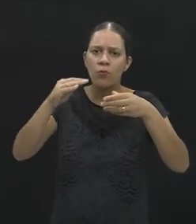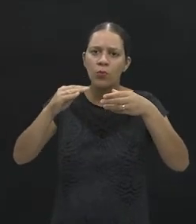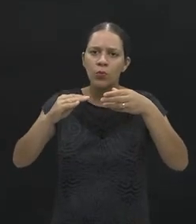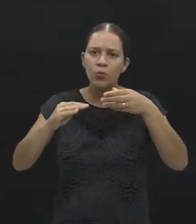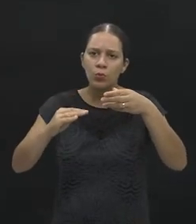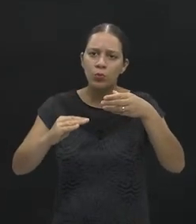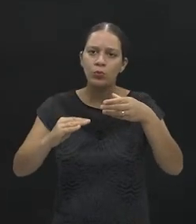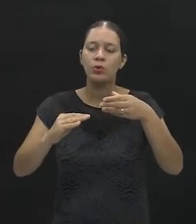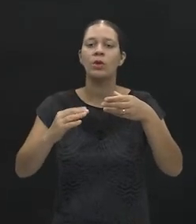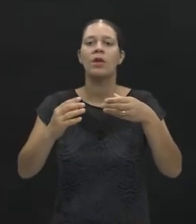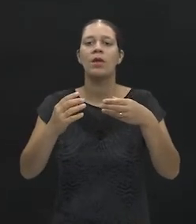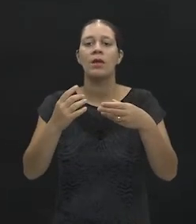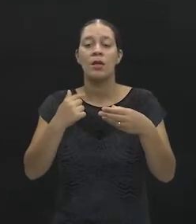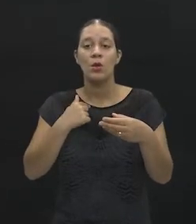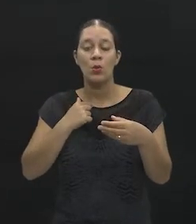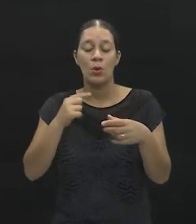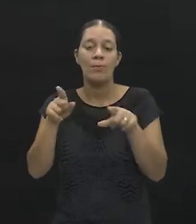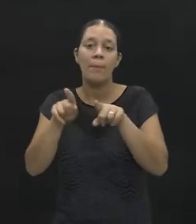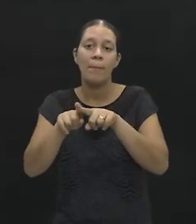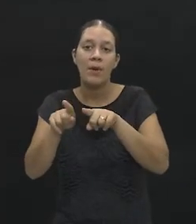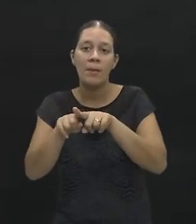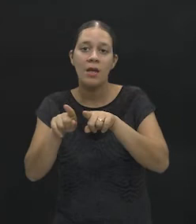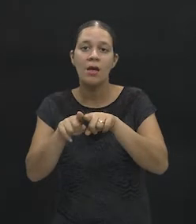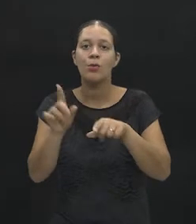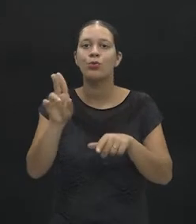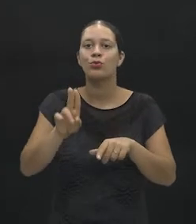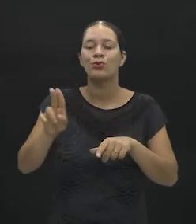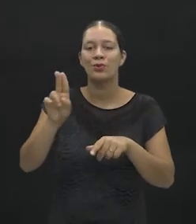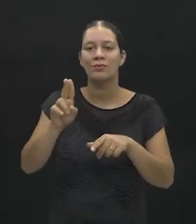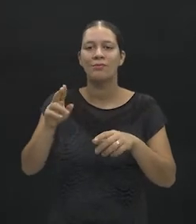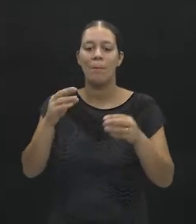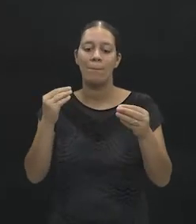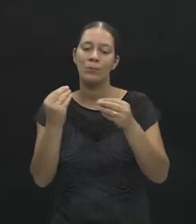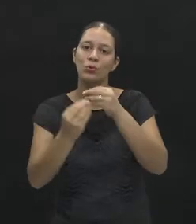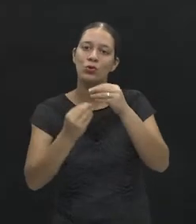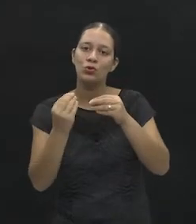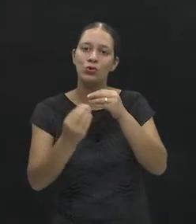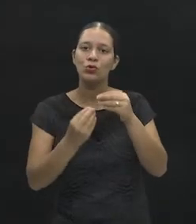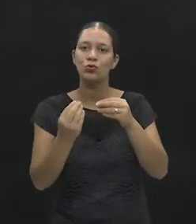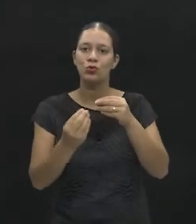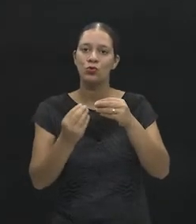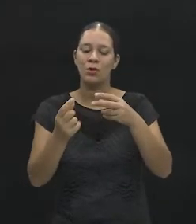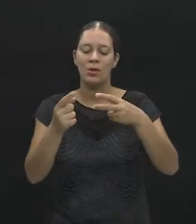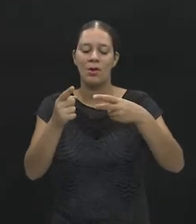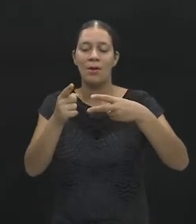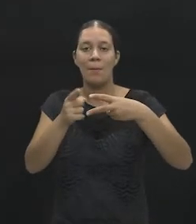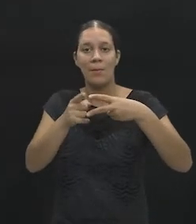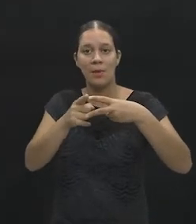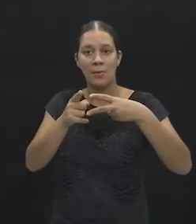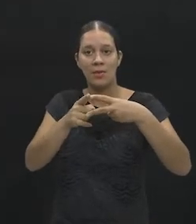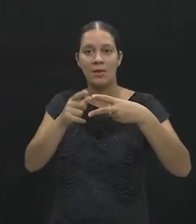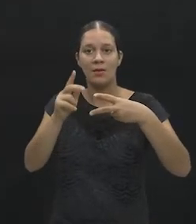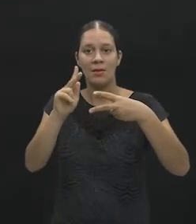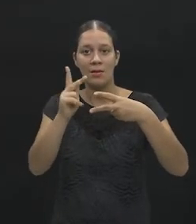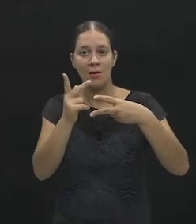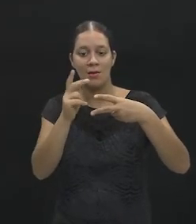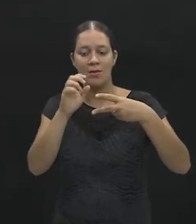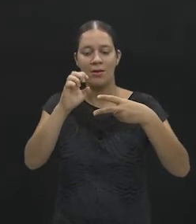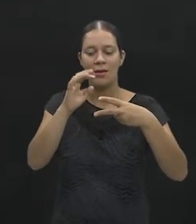recipiente. Eu também posso utilizar a decantação para separar uma mistura heterogênea constituída por dois líquidos